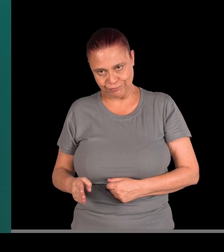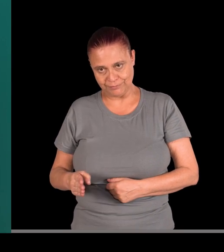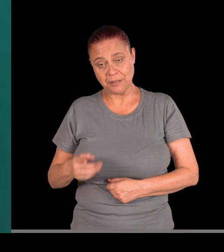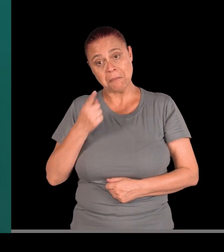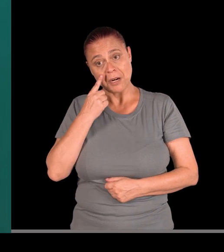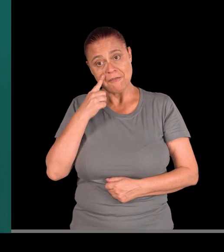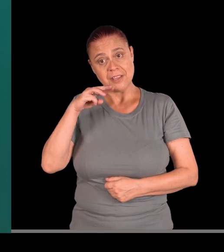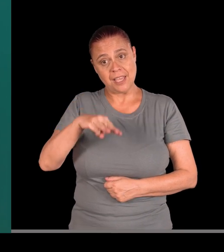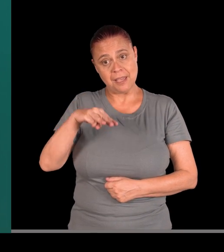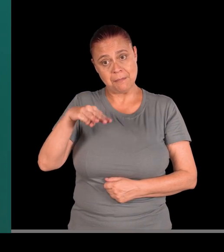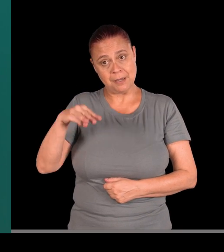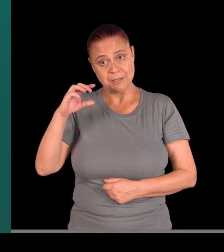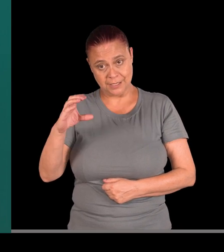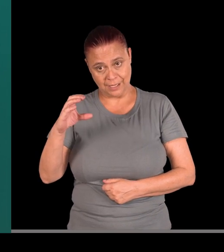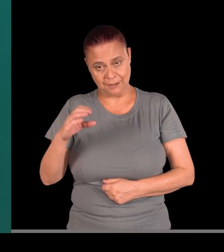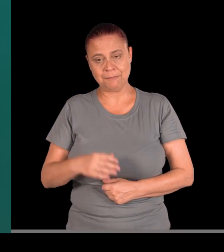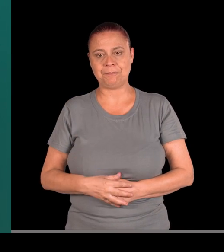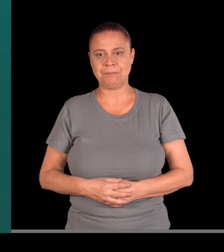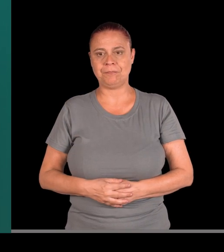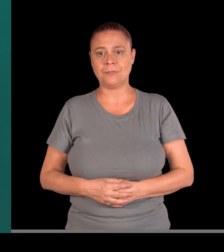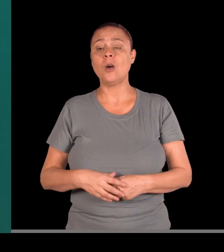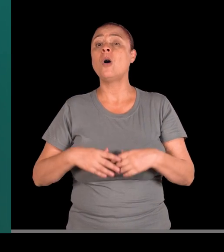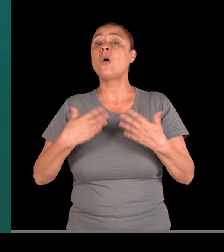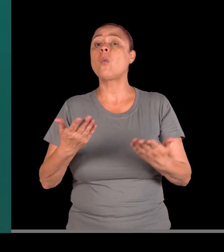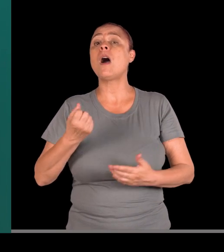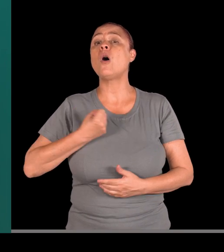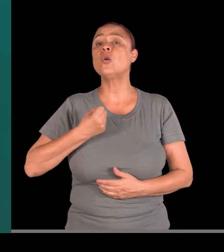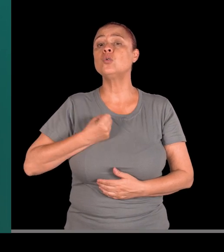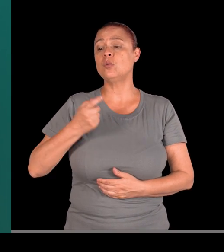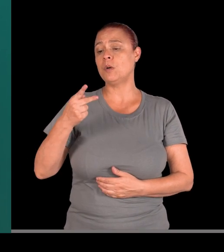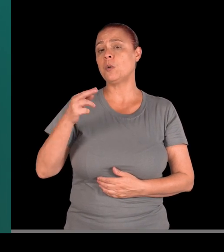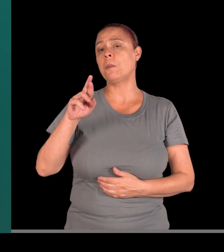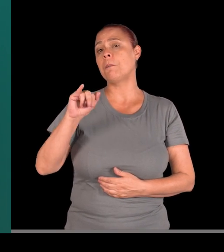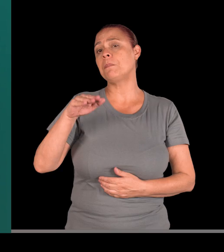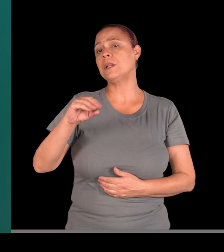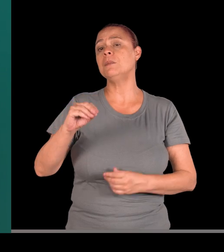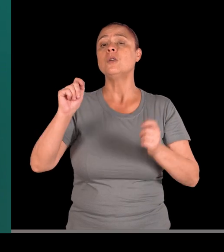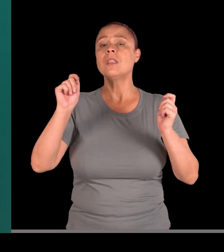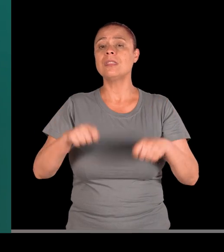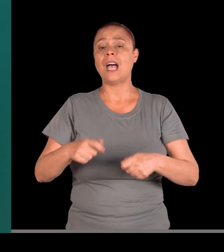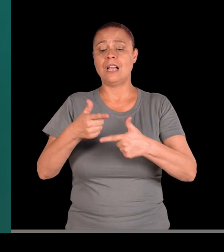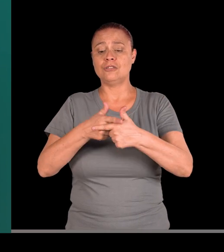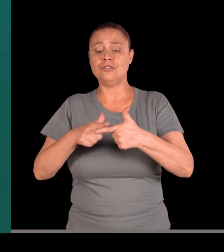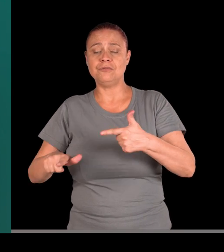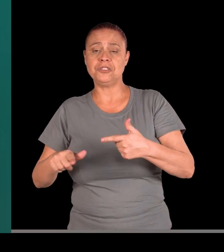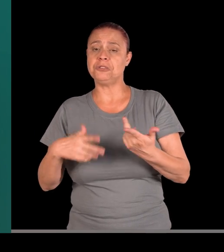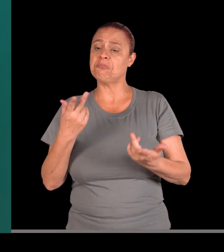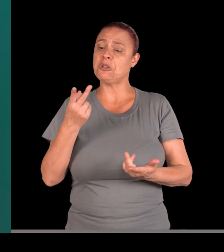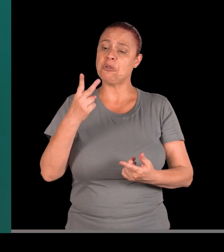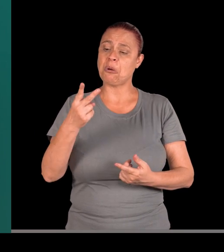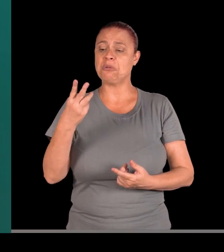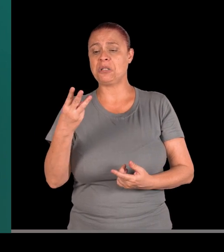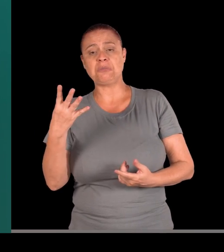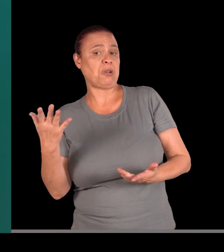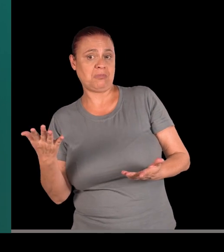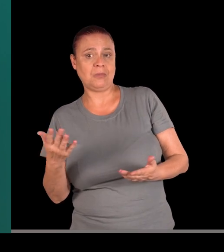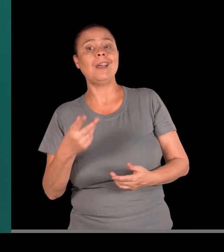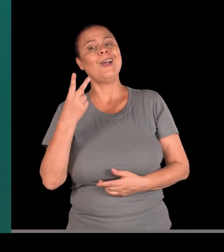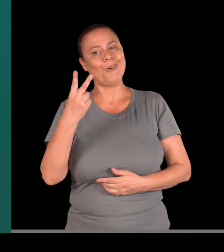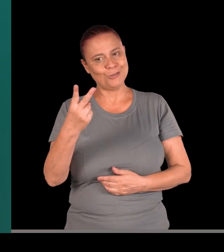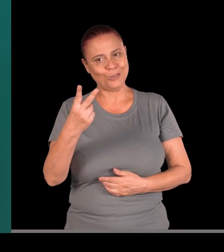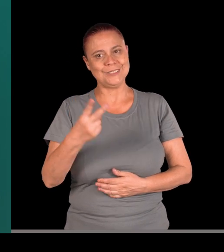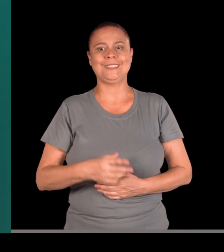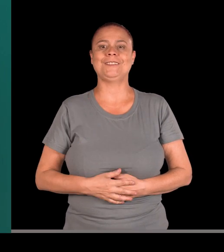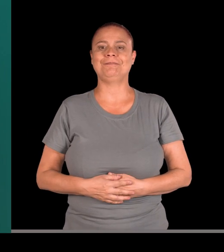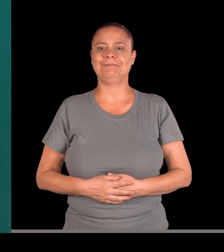para calcular o MMC. Qual o menor número primo que eu posso dividir um deles, ou 2, ou todos?